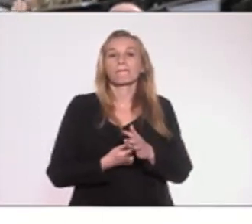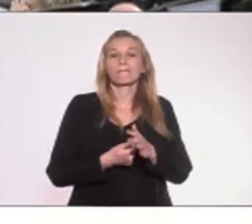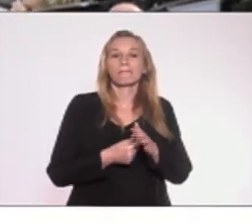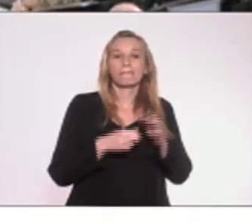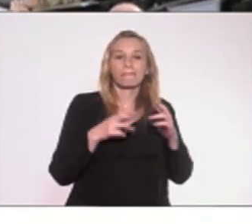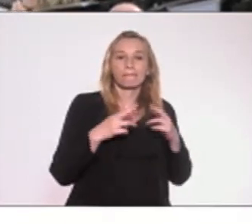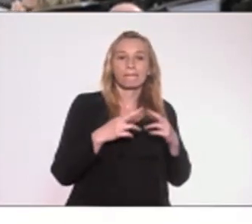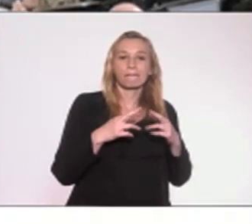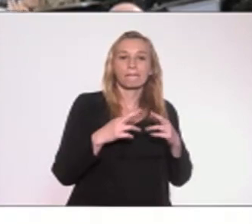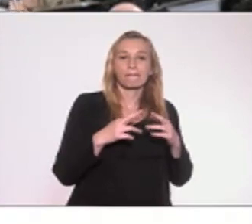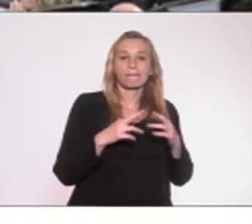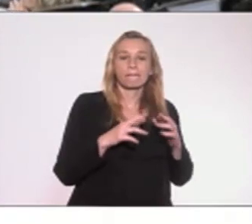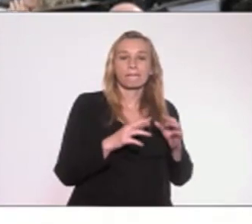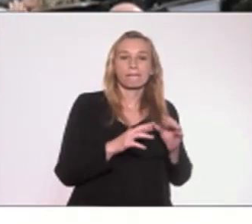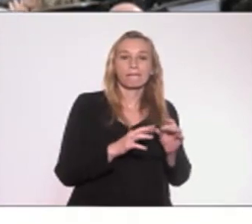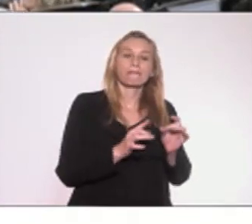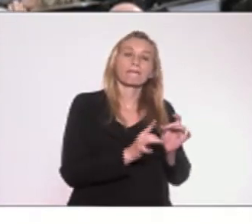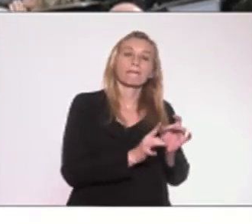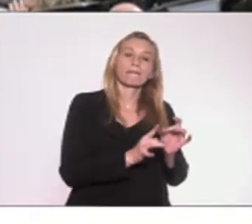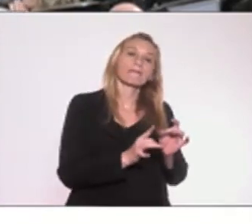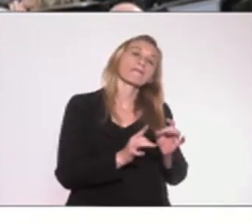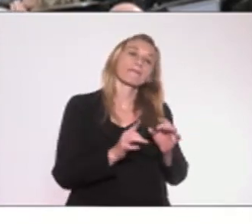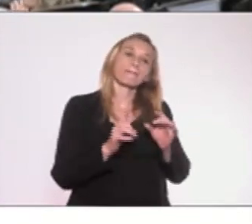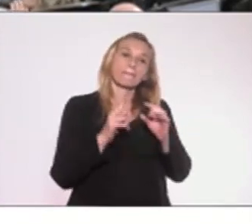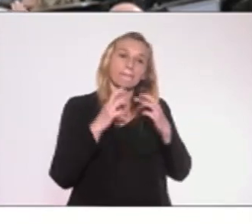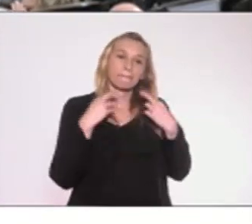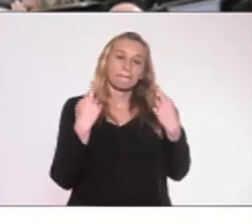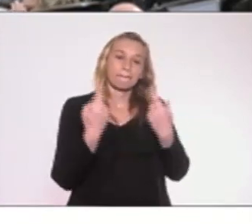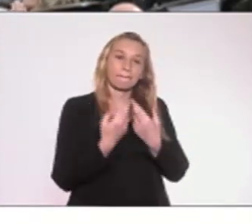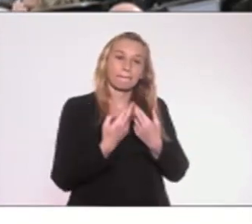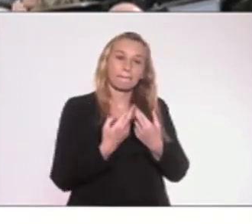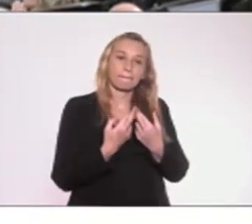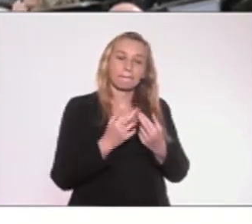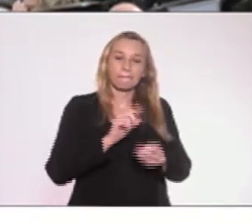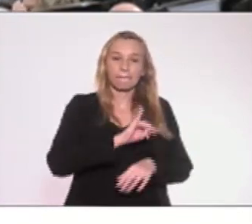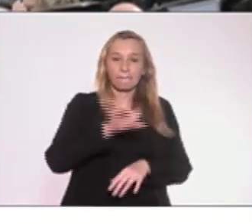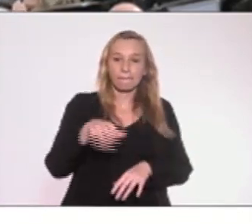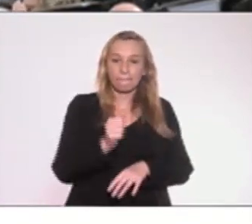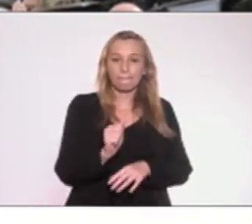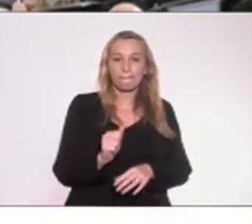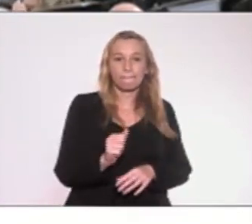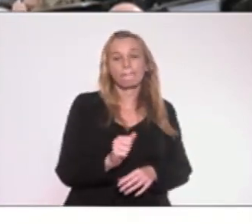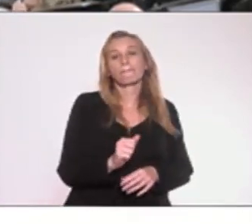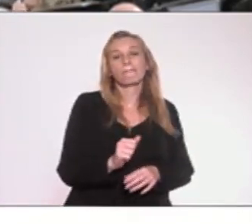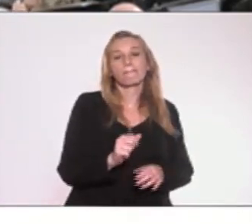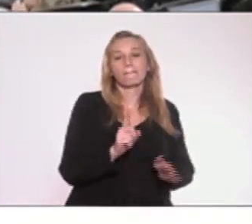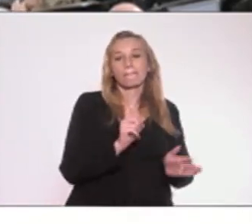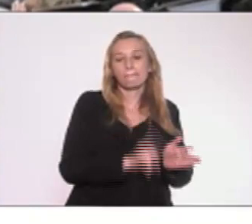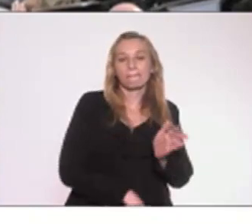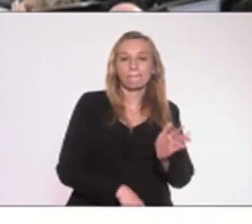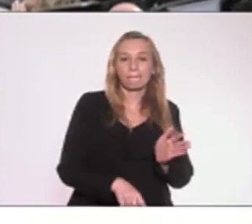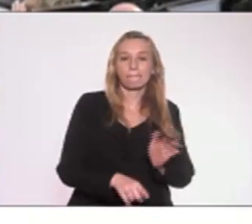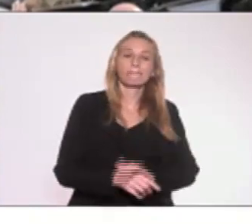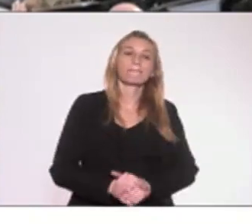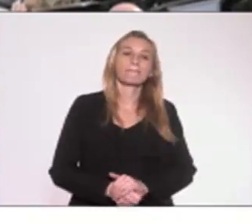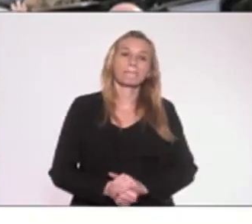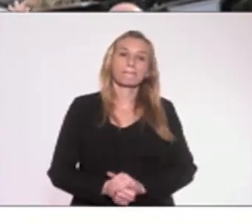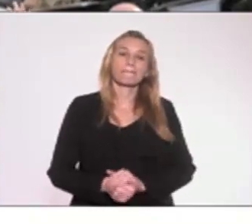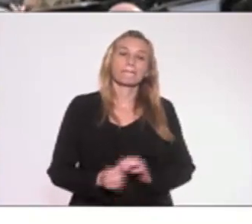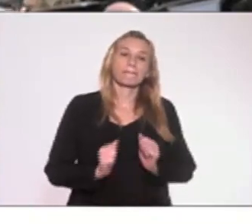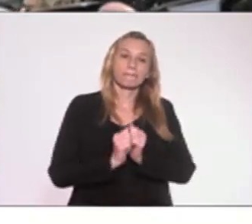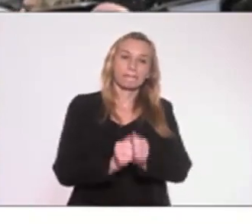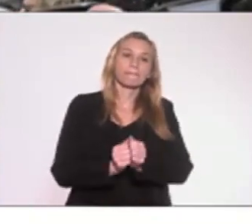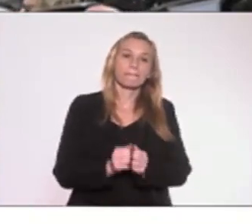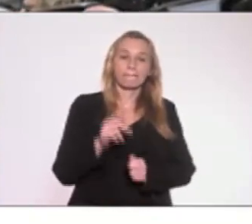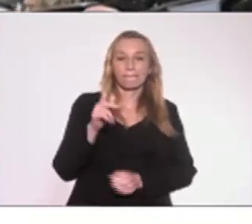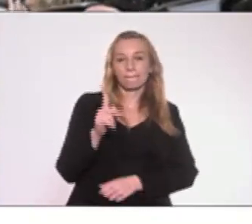36,4% e roubo a residências menos 34,7%. Então, juntamente com a PM, a nossa co-irmã, esse